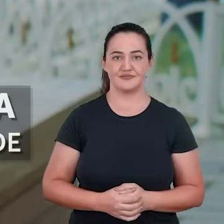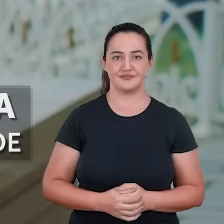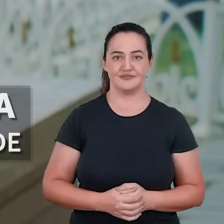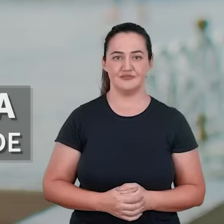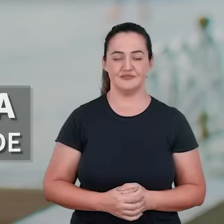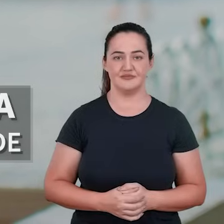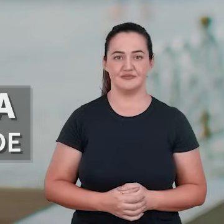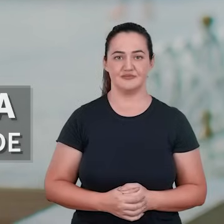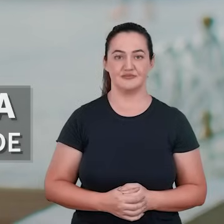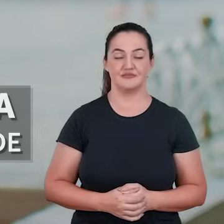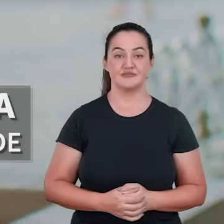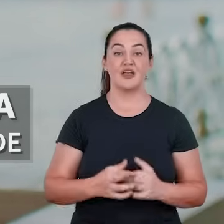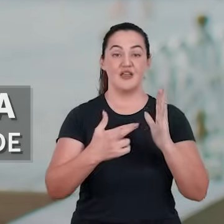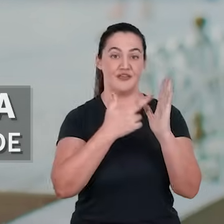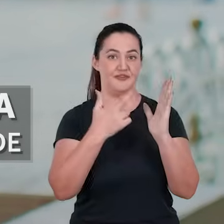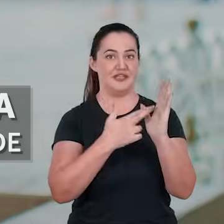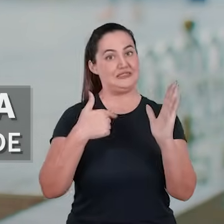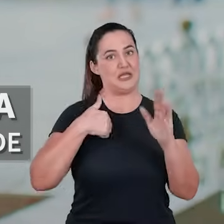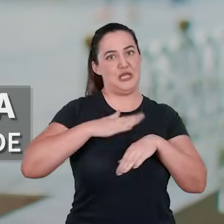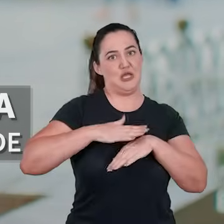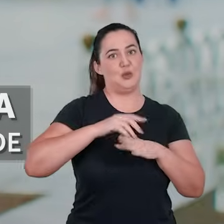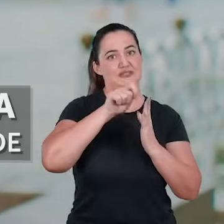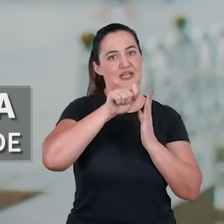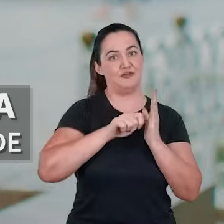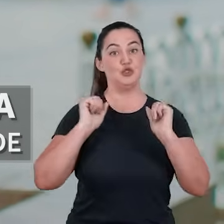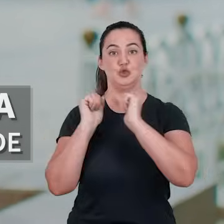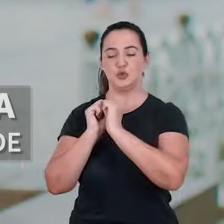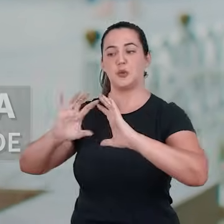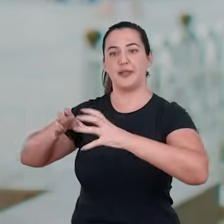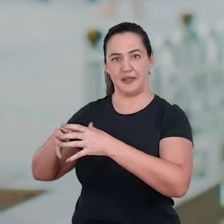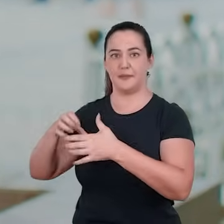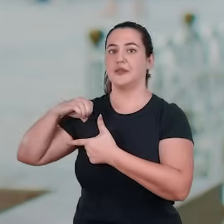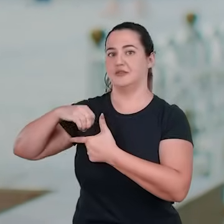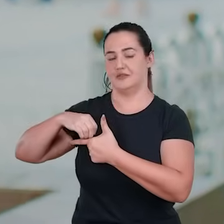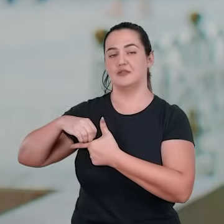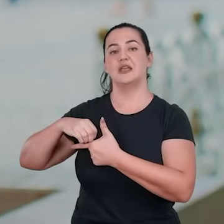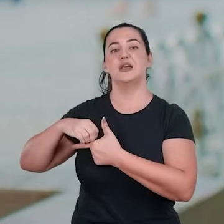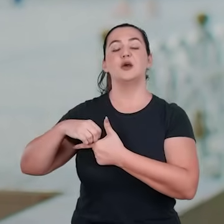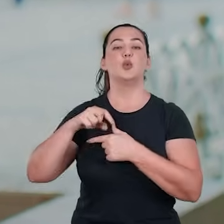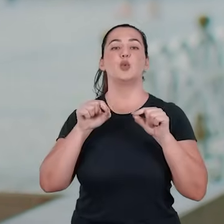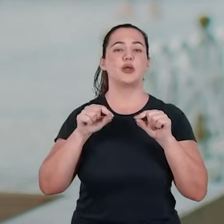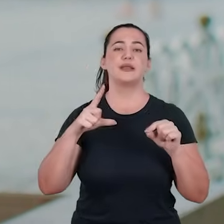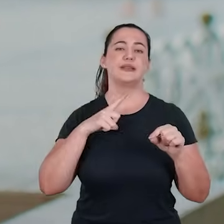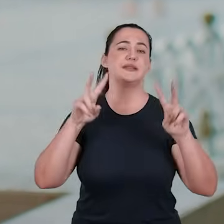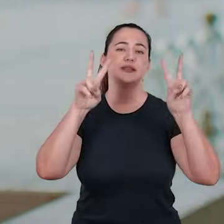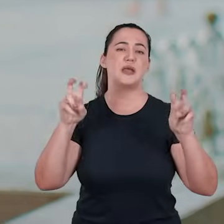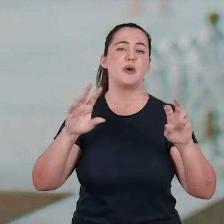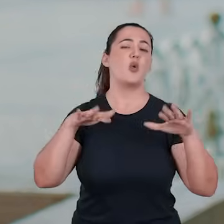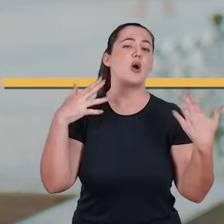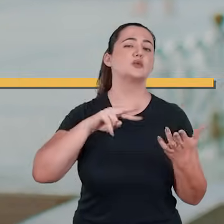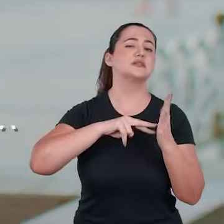novotempo.com/escola bíblica. Aqui, aliás, foi eu que escrevi esse material, junto com a equipe da TV Novo Tempo. Nós temos aqui qual o sentido da